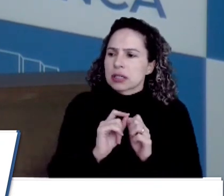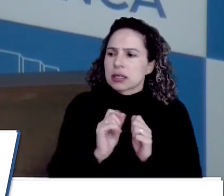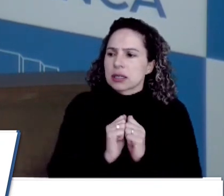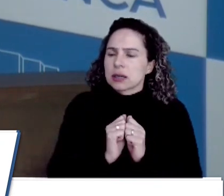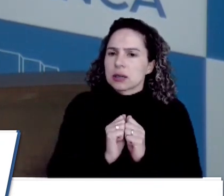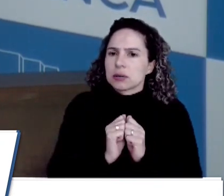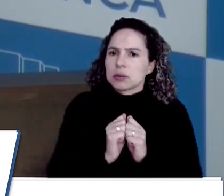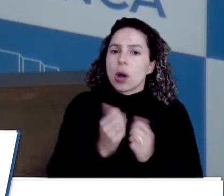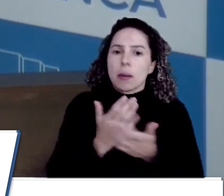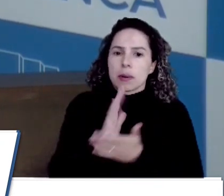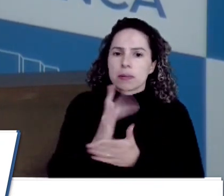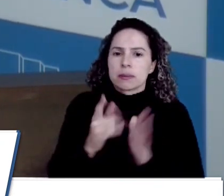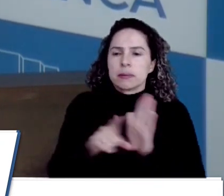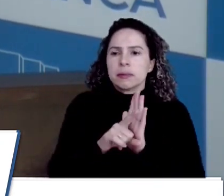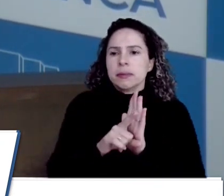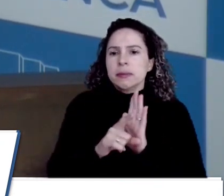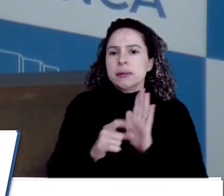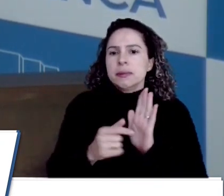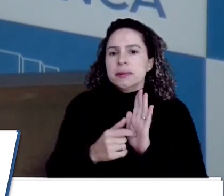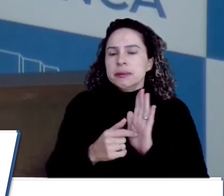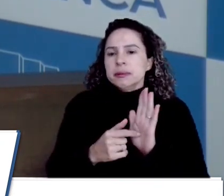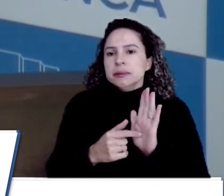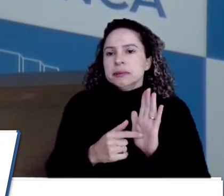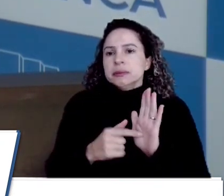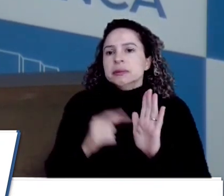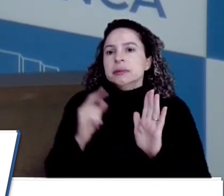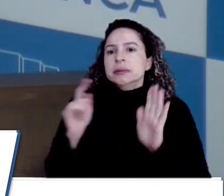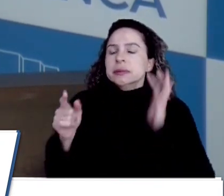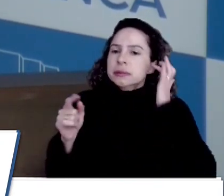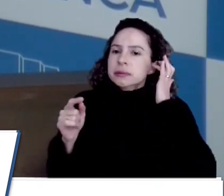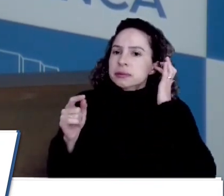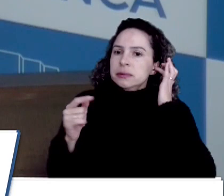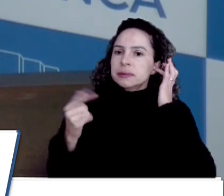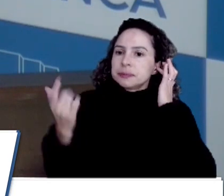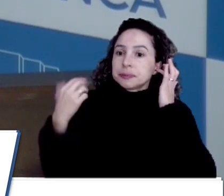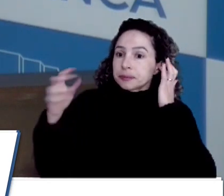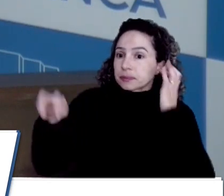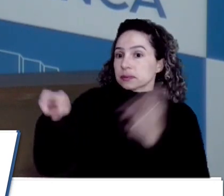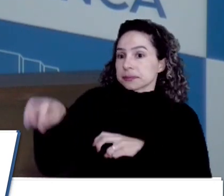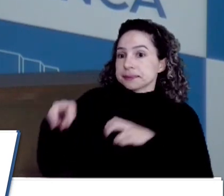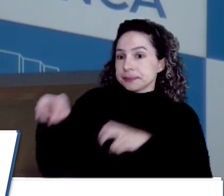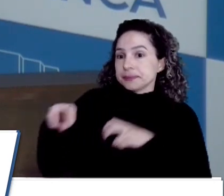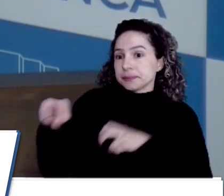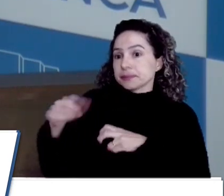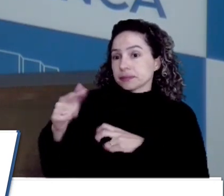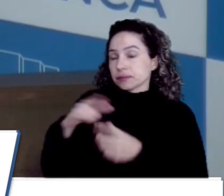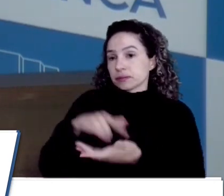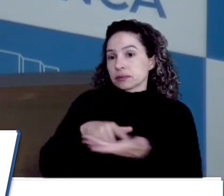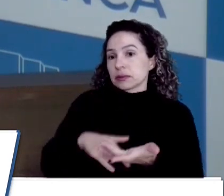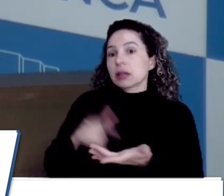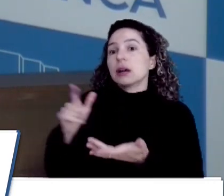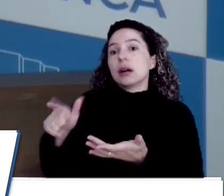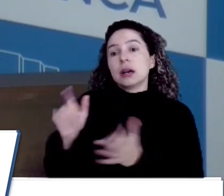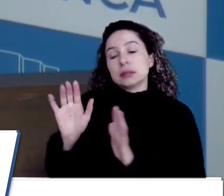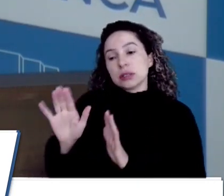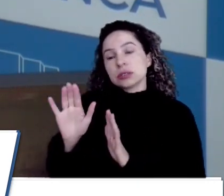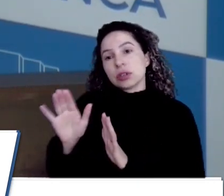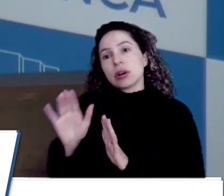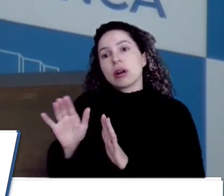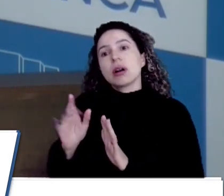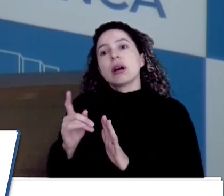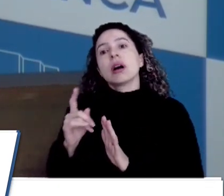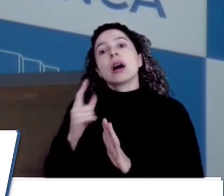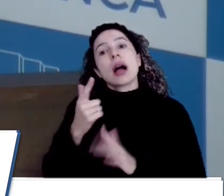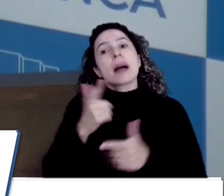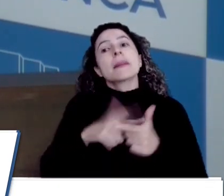aprovamos uma lei, né, para lá virou, lá como era chácara, não tinha documentação, se for por isso, foi problema de